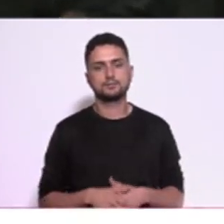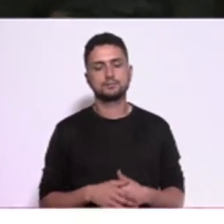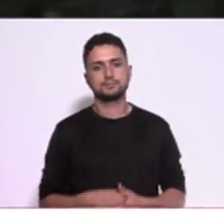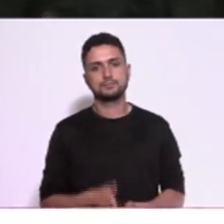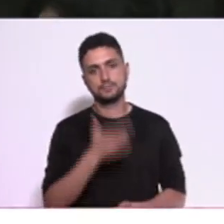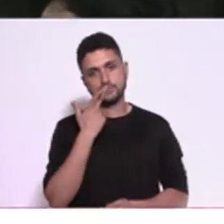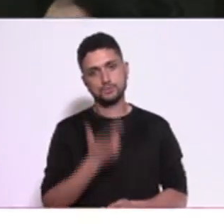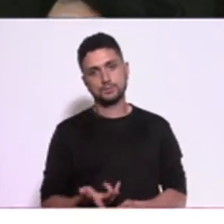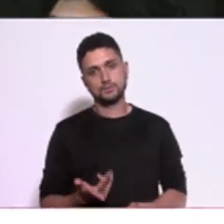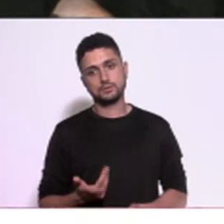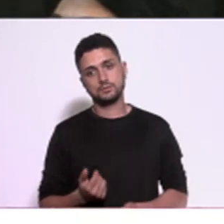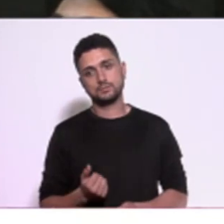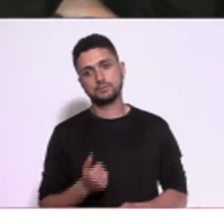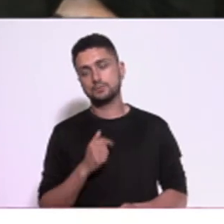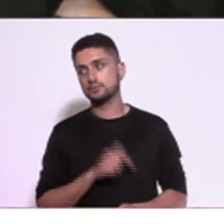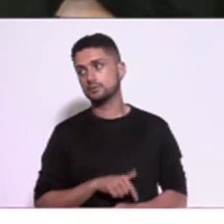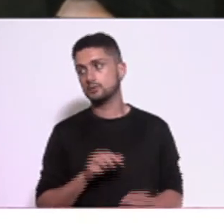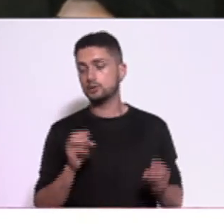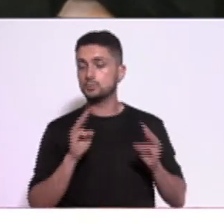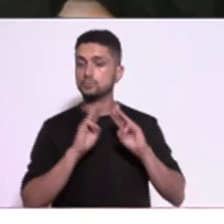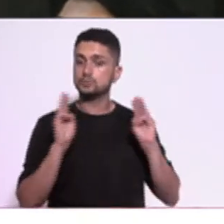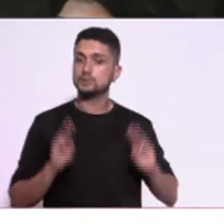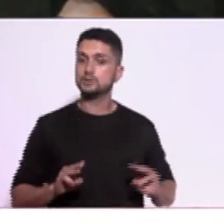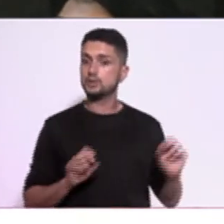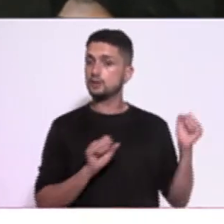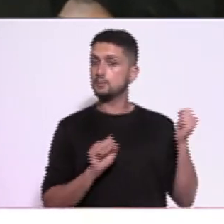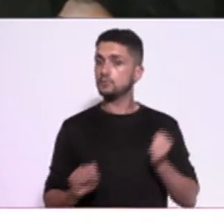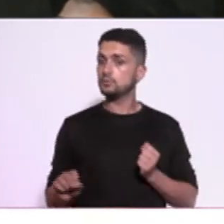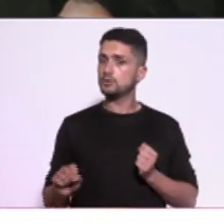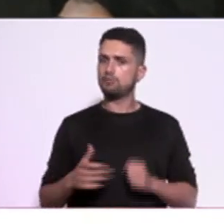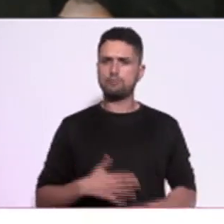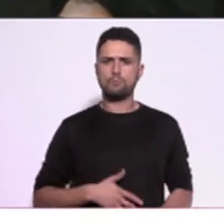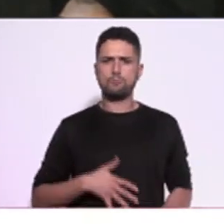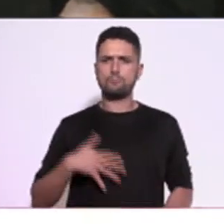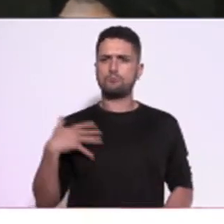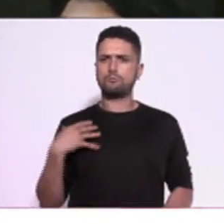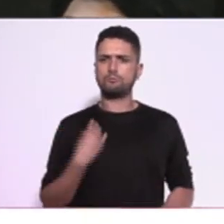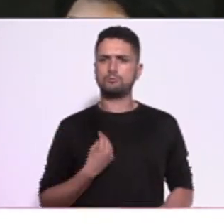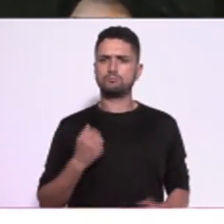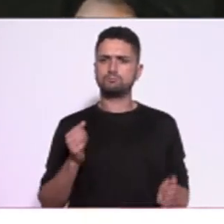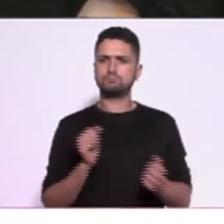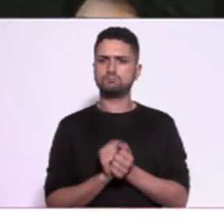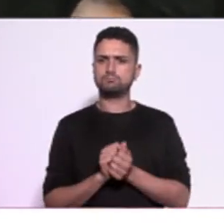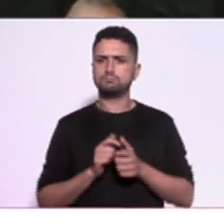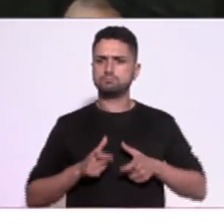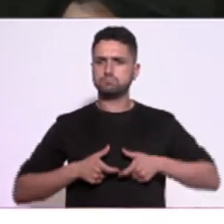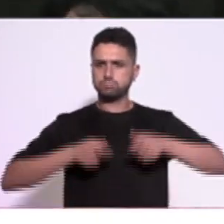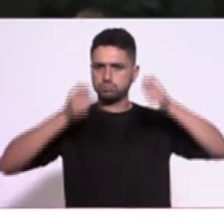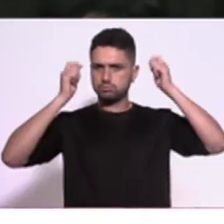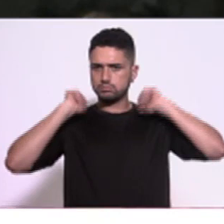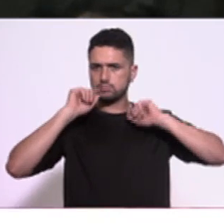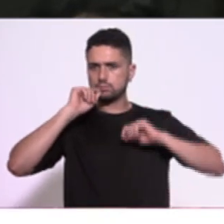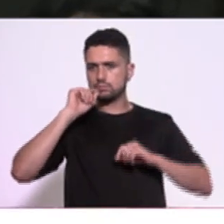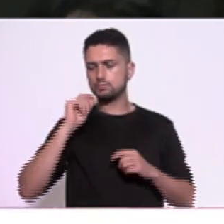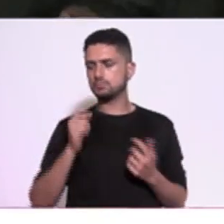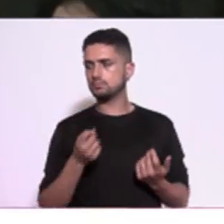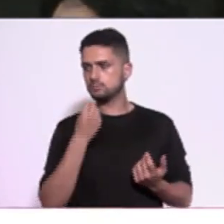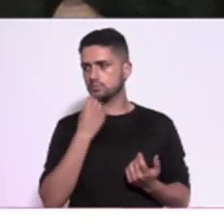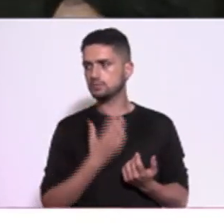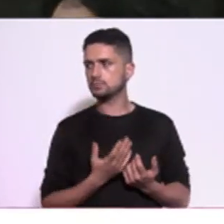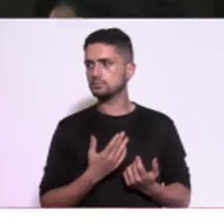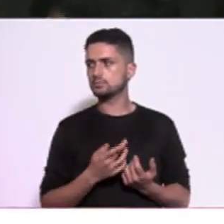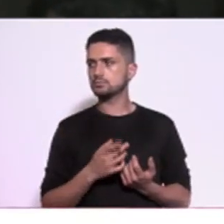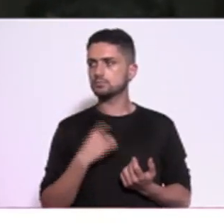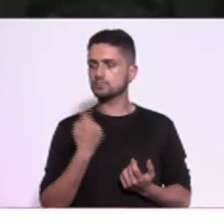que para o Museu da República é uma honra receber essa moção. E somos